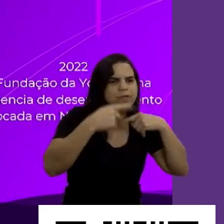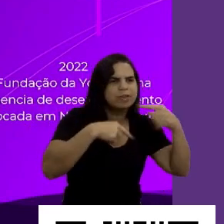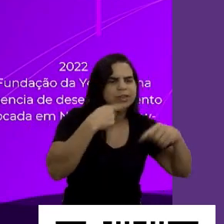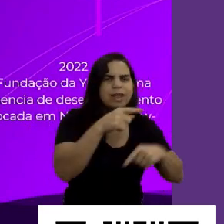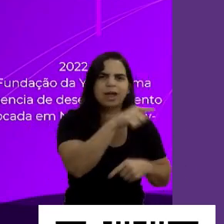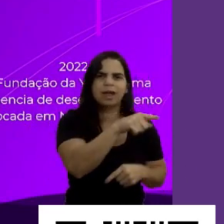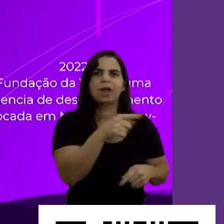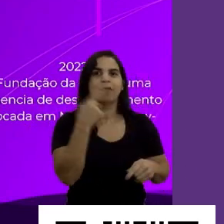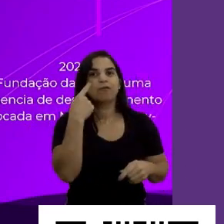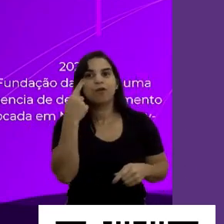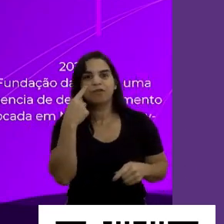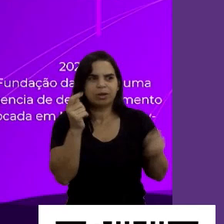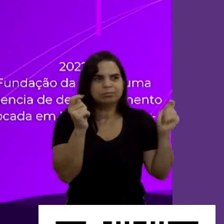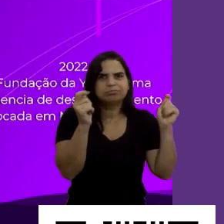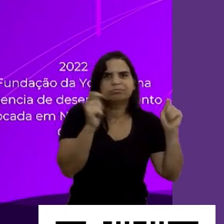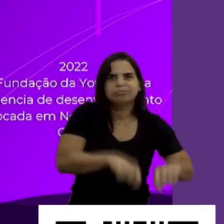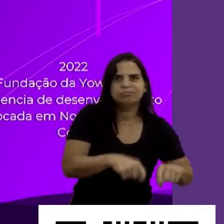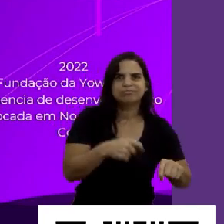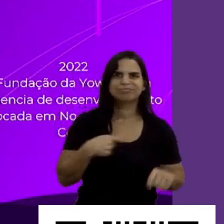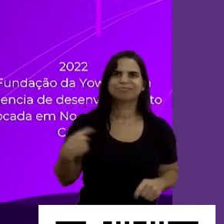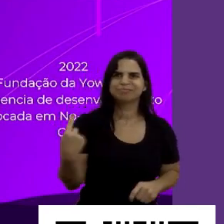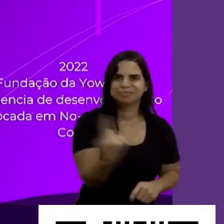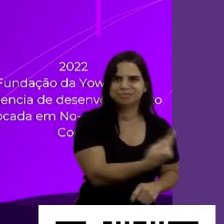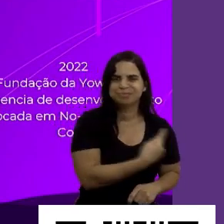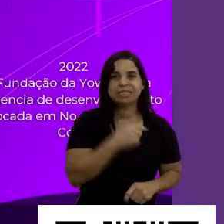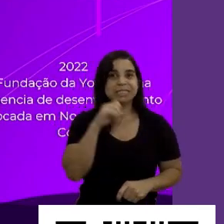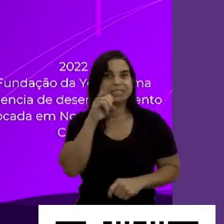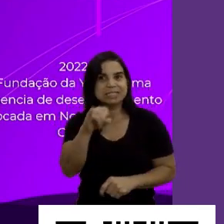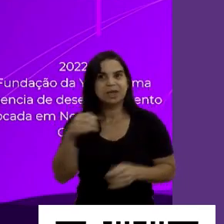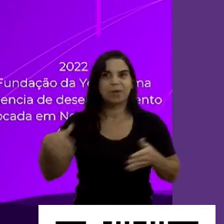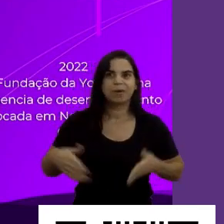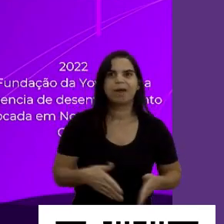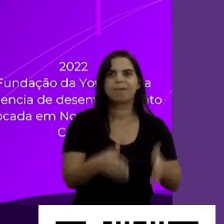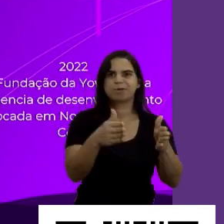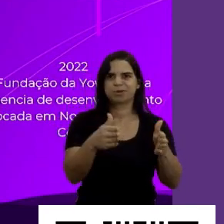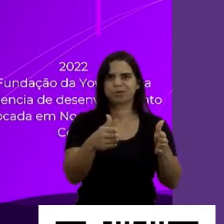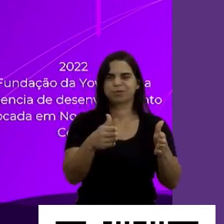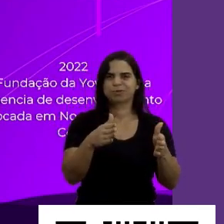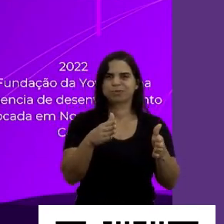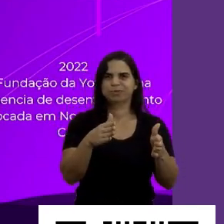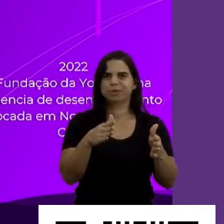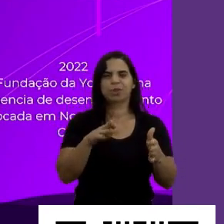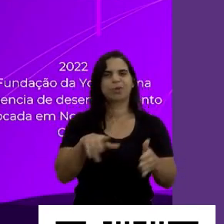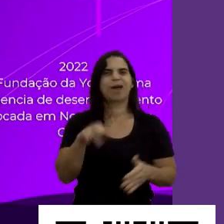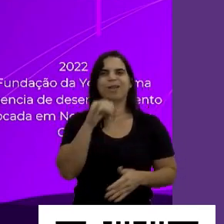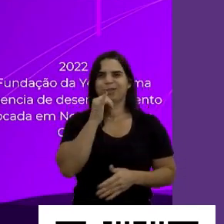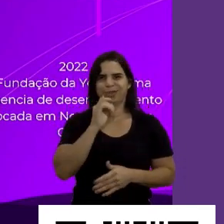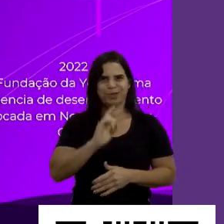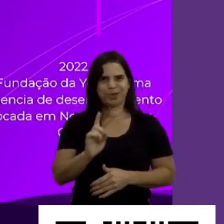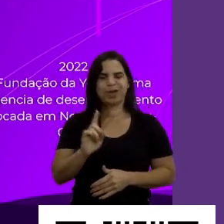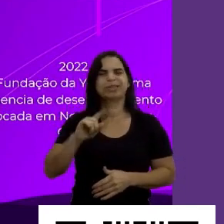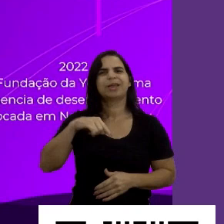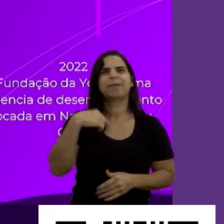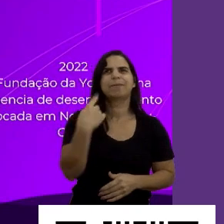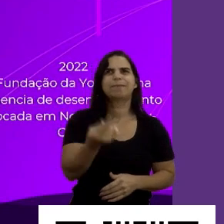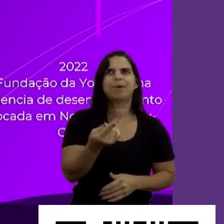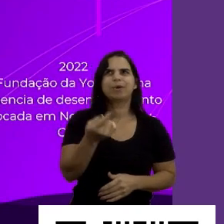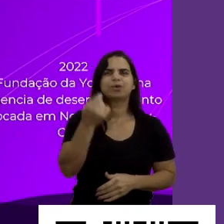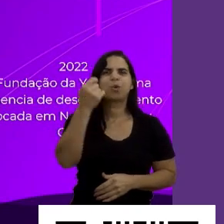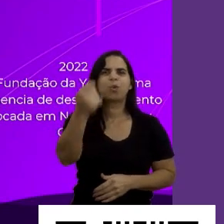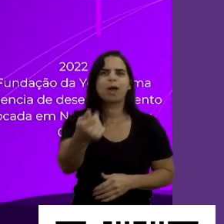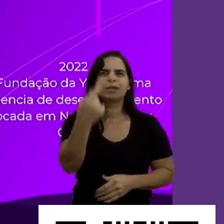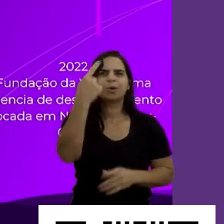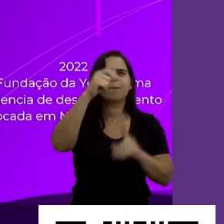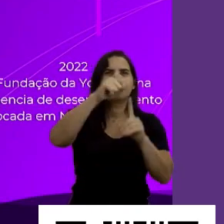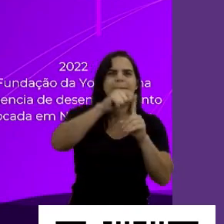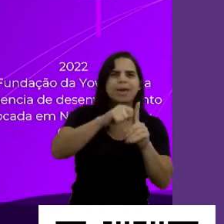se isso aqui é realmente uma oportunidade para gente se é o caminho não à toa depois quase que um mês e meio depois a gente